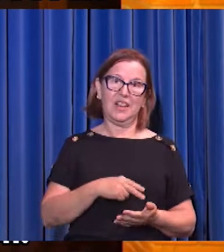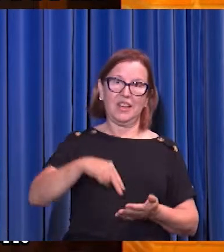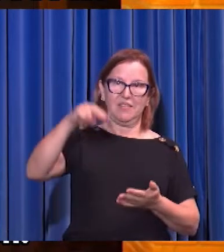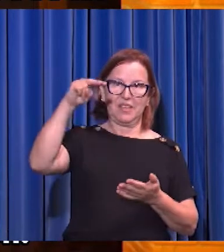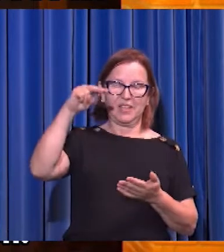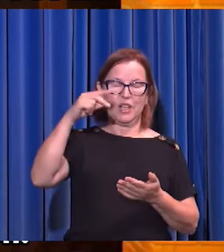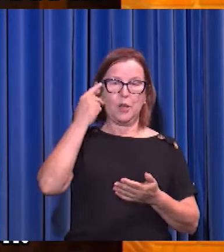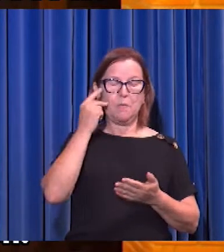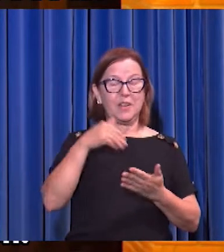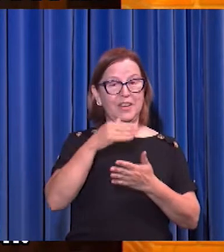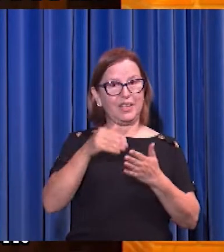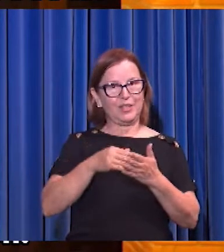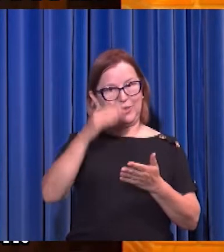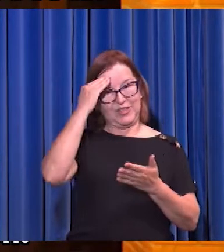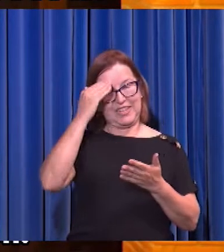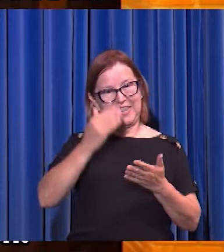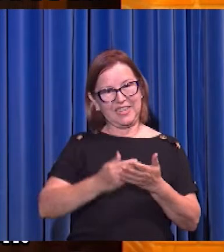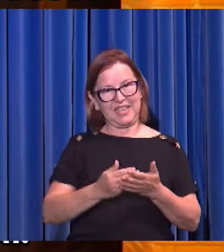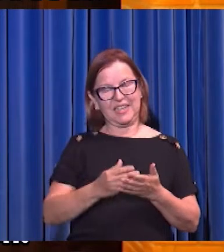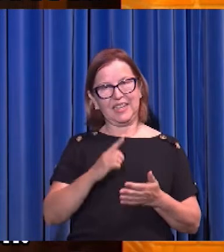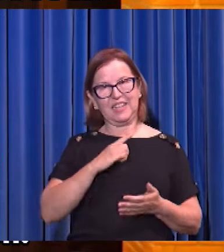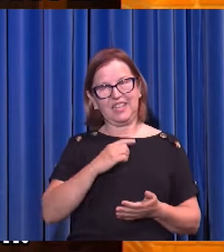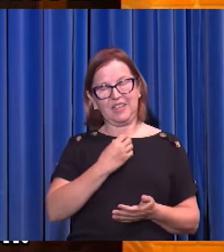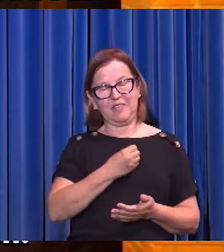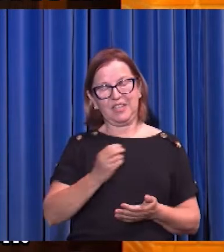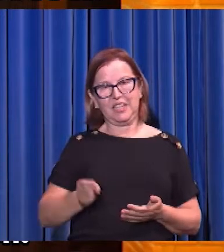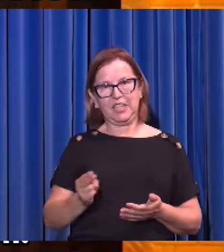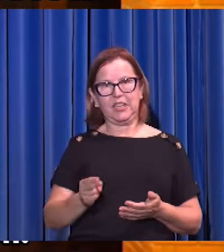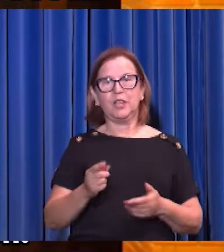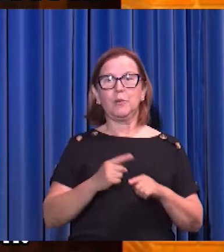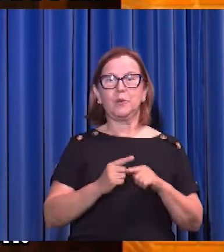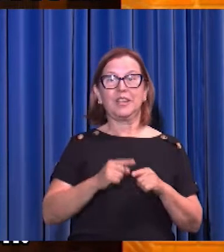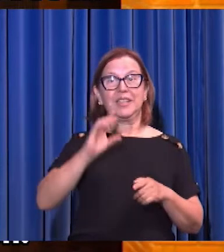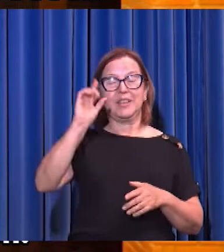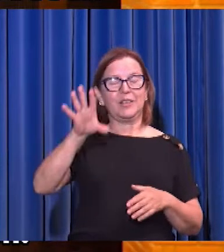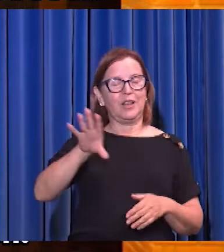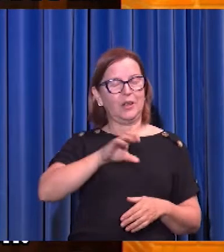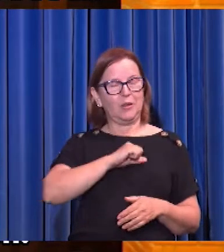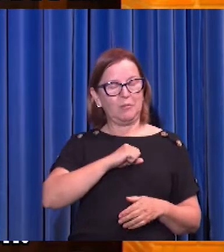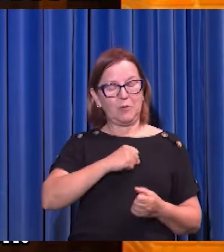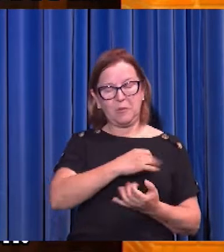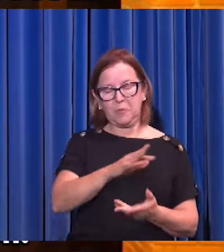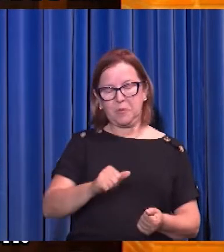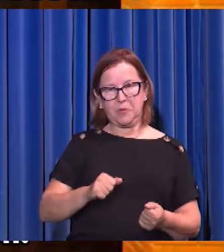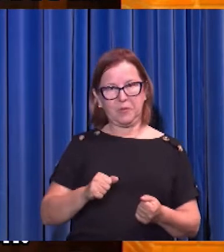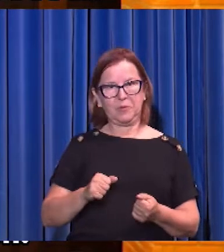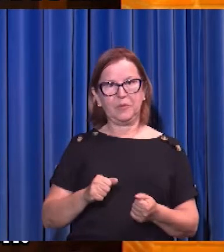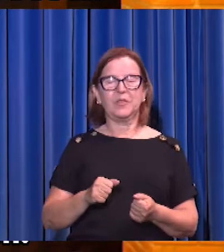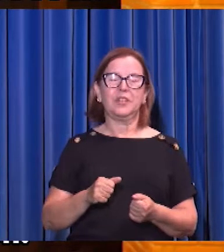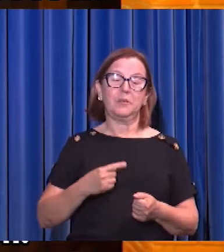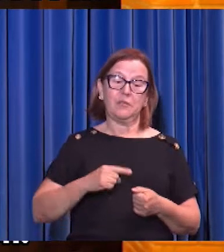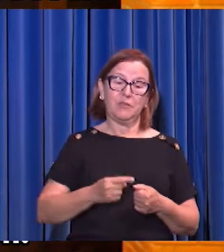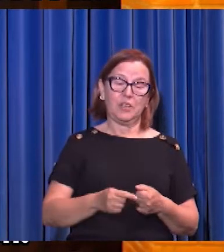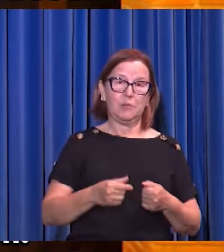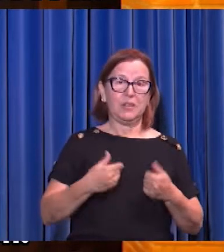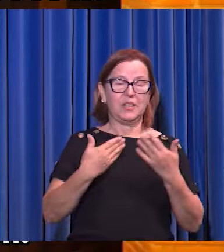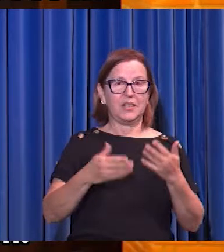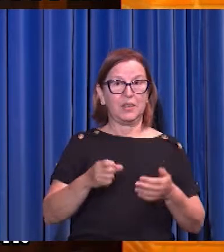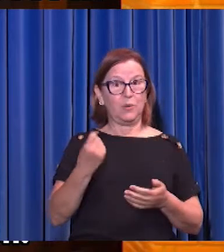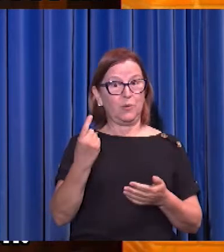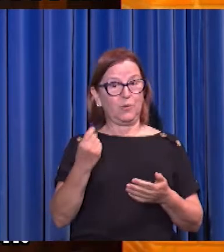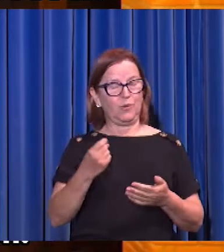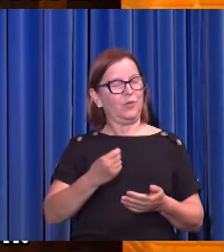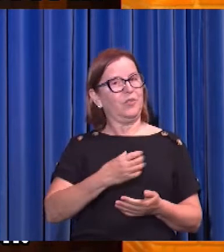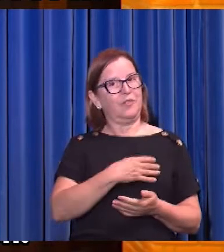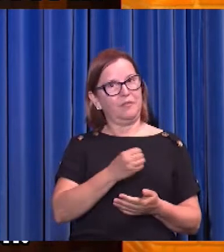Porque Deus amou o mundo de tal maneira que deu seu Filho unigênito, para que todo aquele que nele crê não pereça,